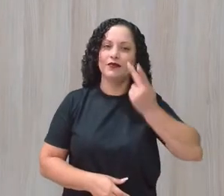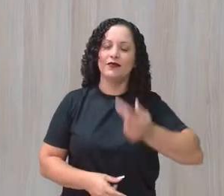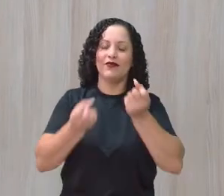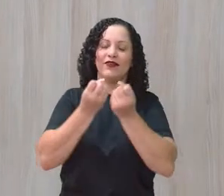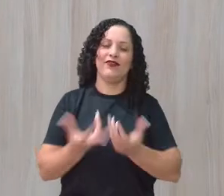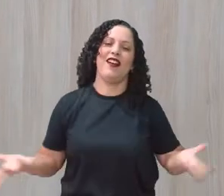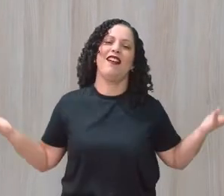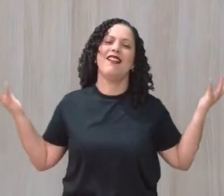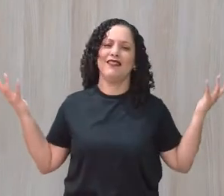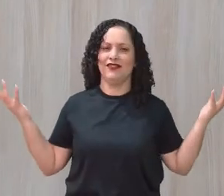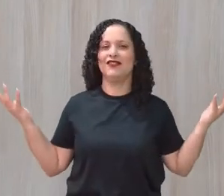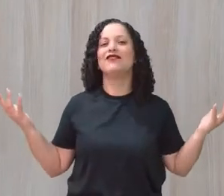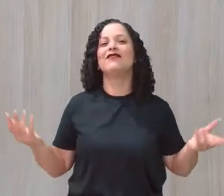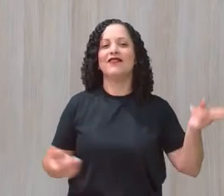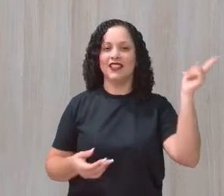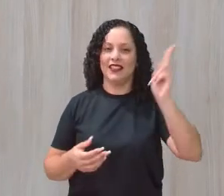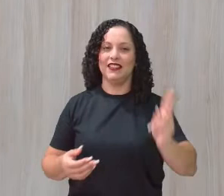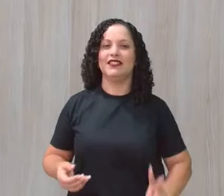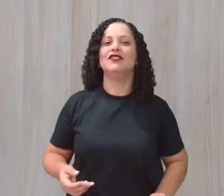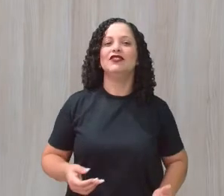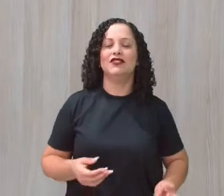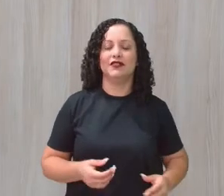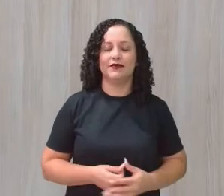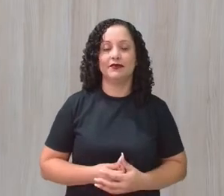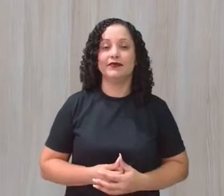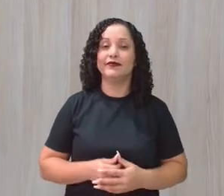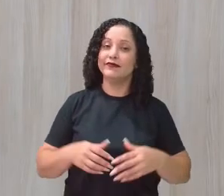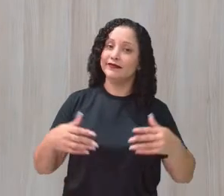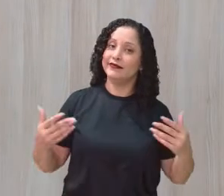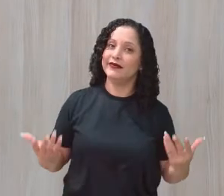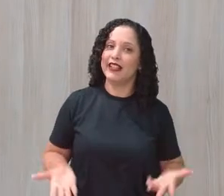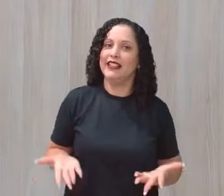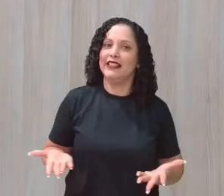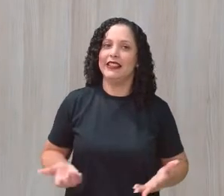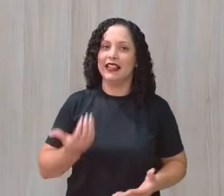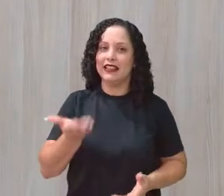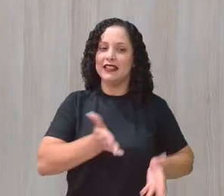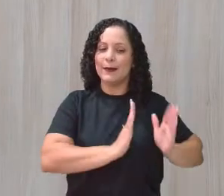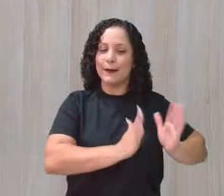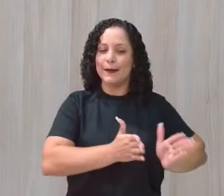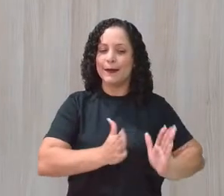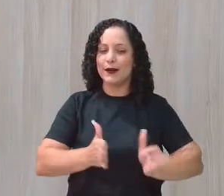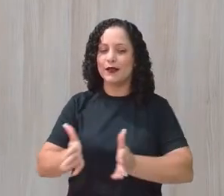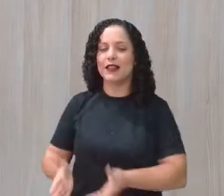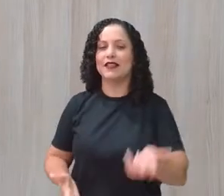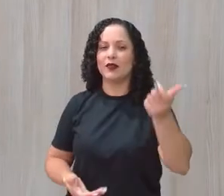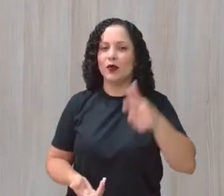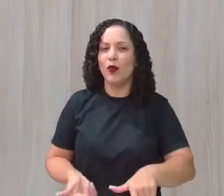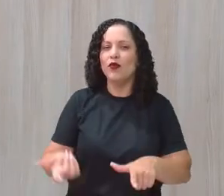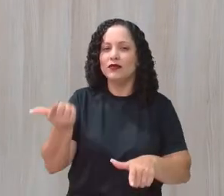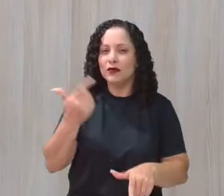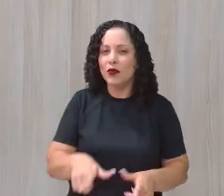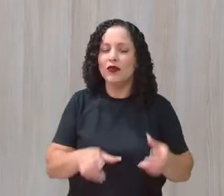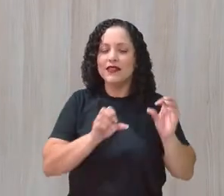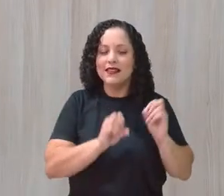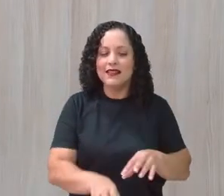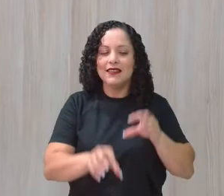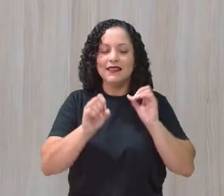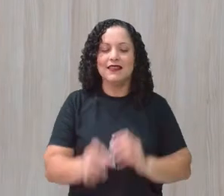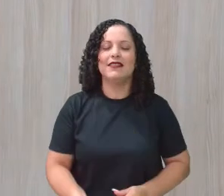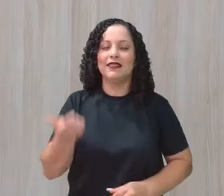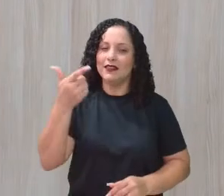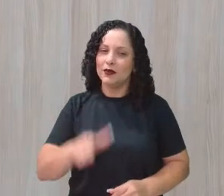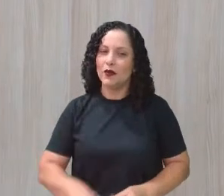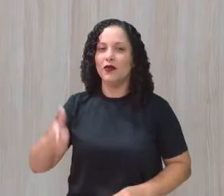coisas, várias vezes, né? E aí é nesse processo aí de repetição que acontece